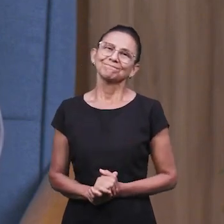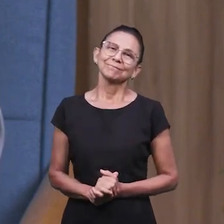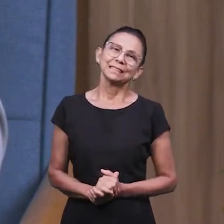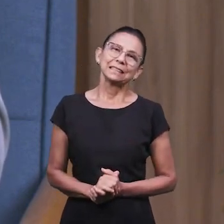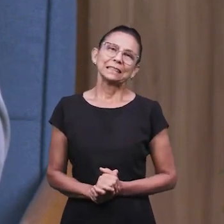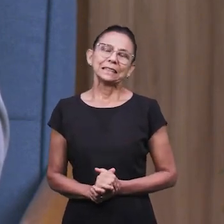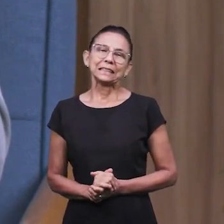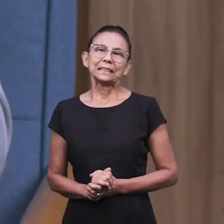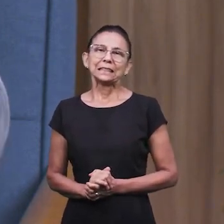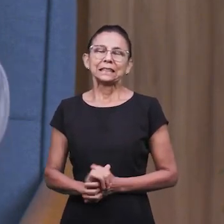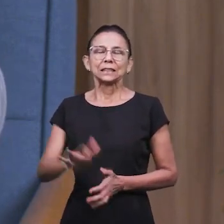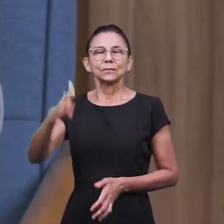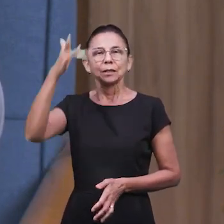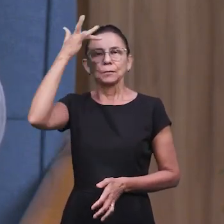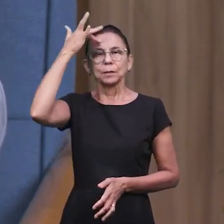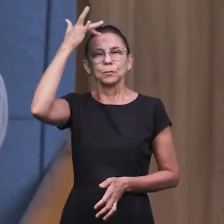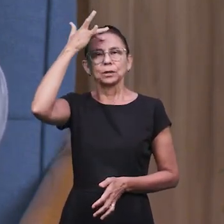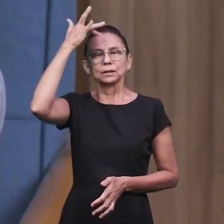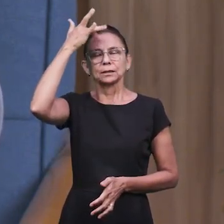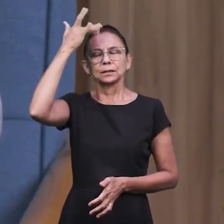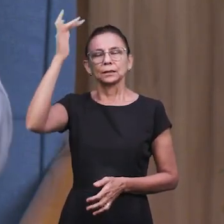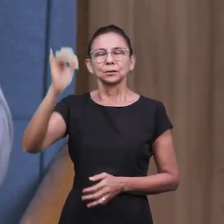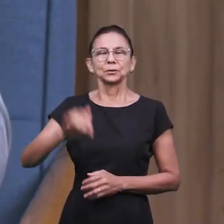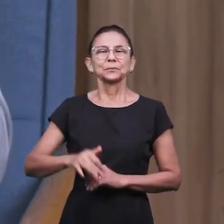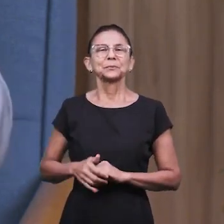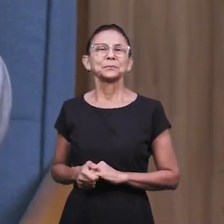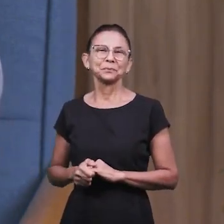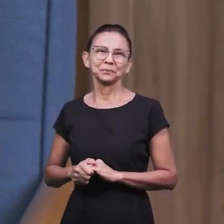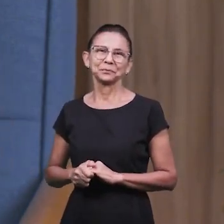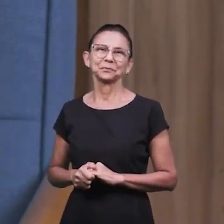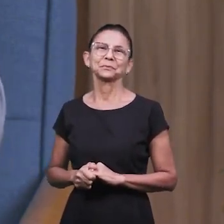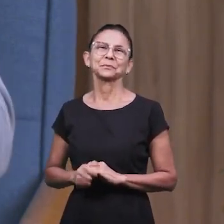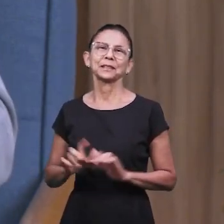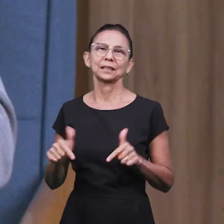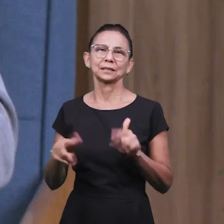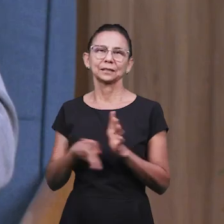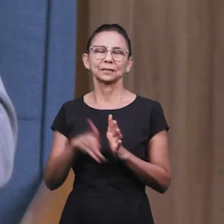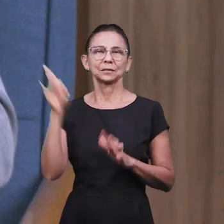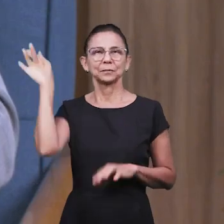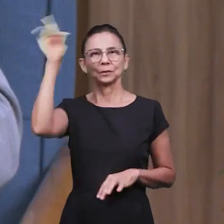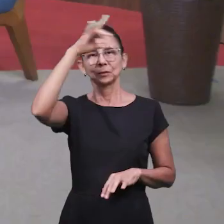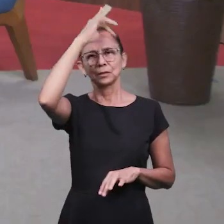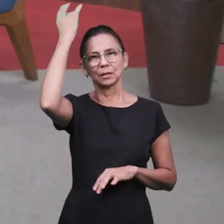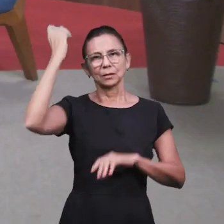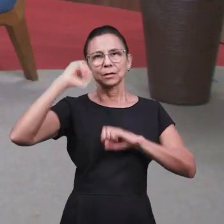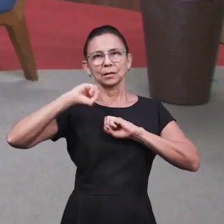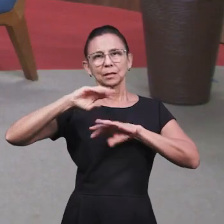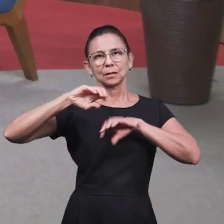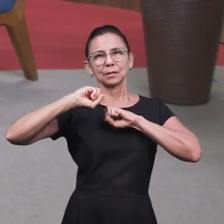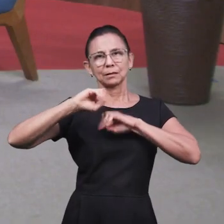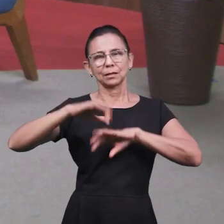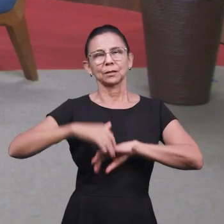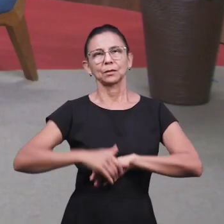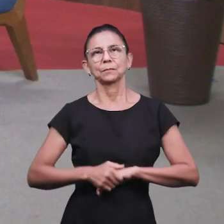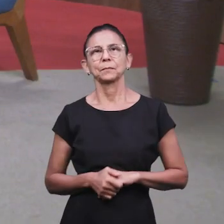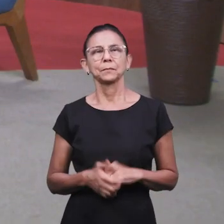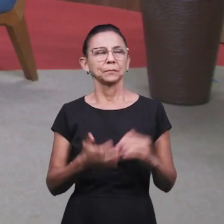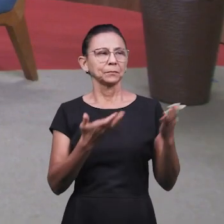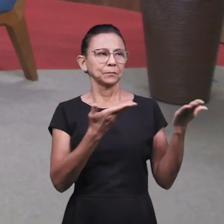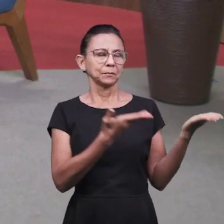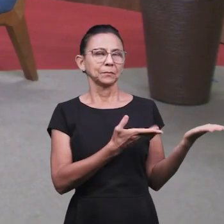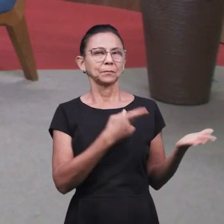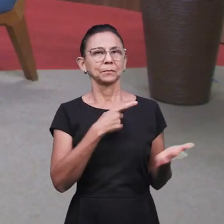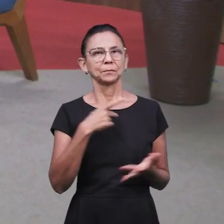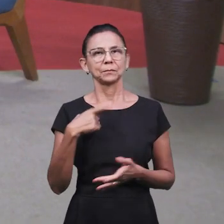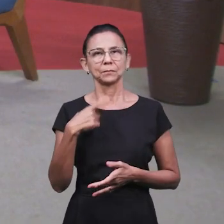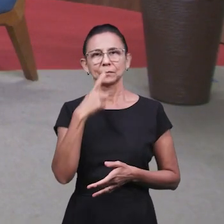isso vai ficando gravado na sua mente, no seu coração, aquilo que o Espírito Santo de Deus tem trazido. E hoje comigo aqui está o pastor Daniel